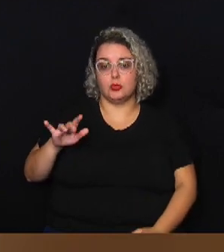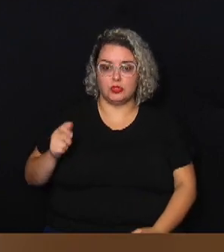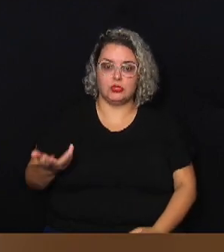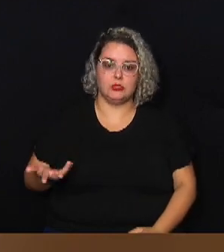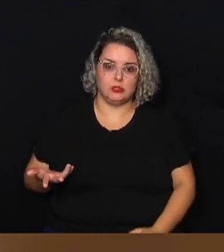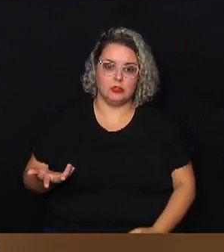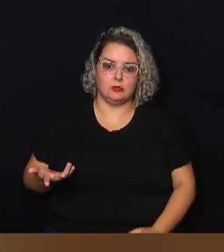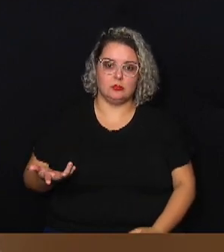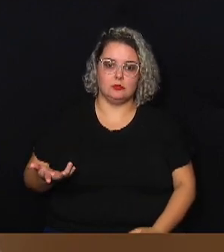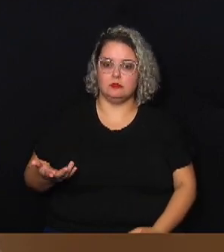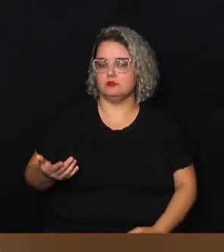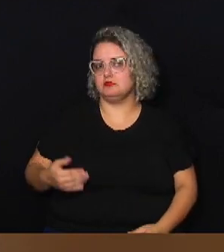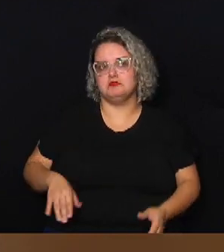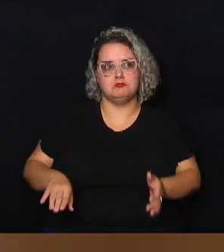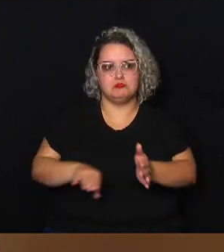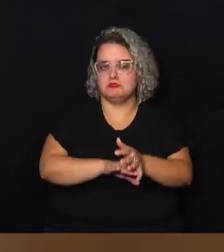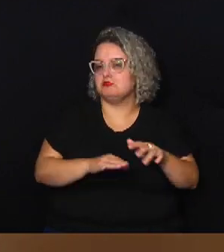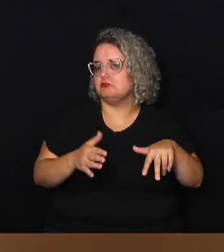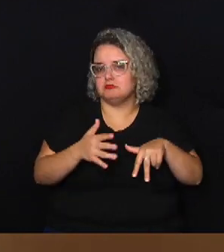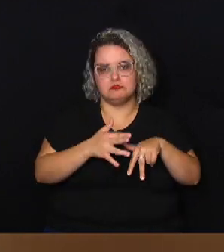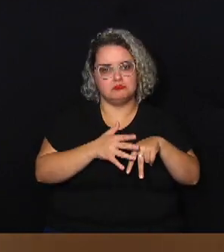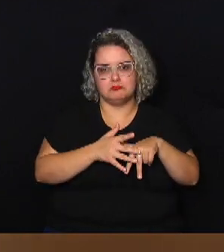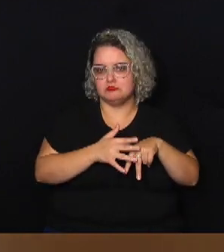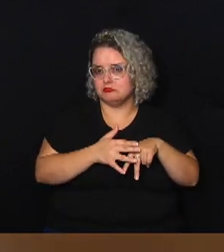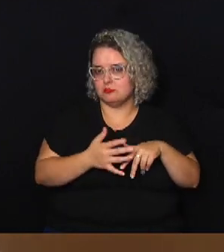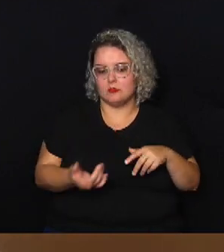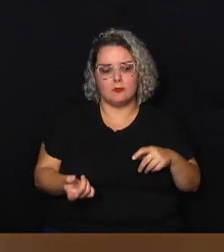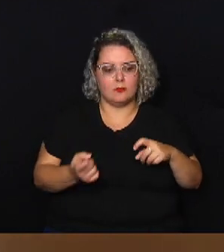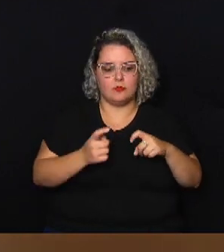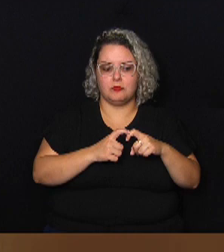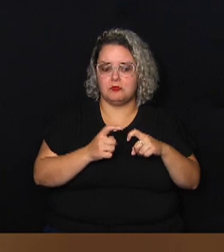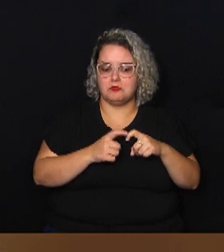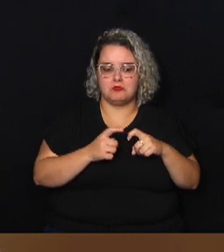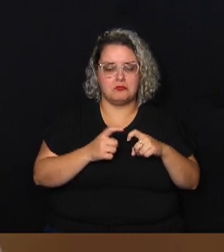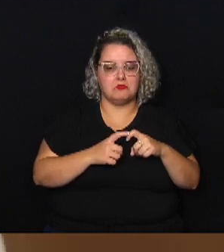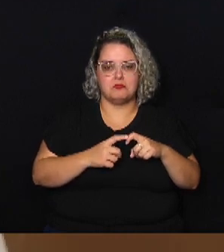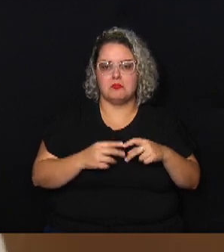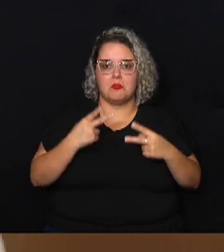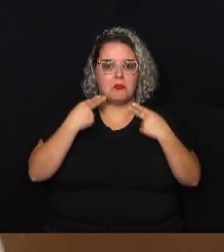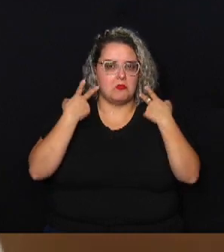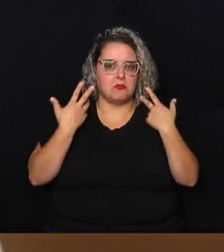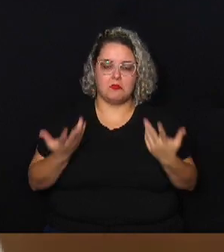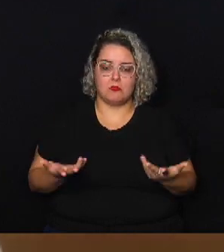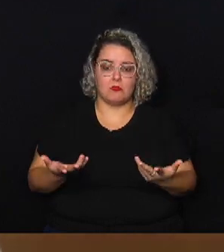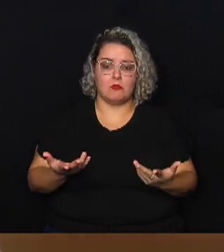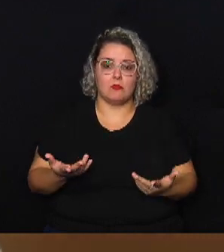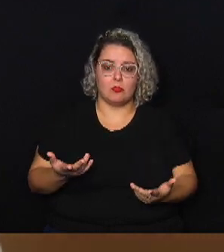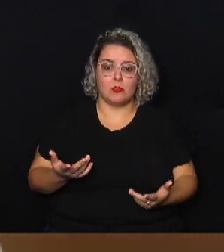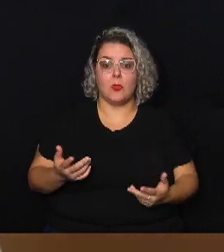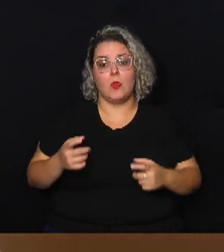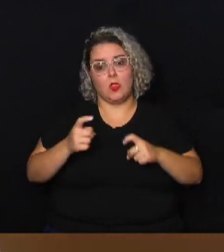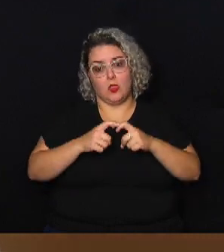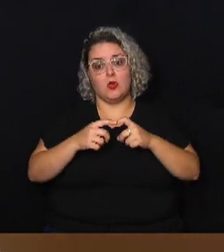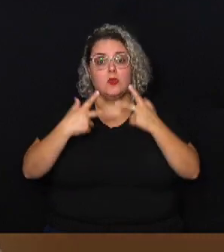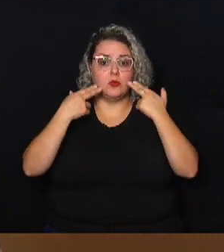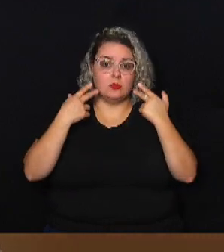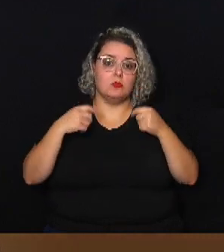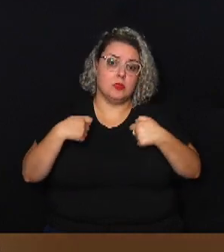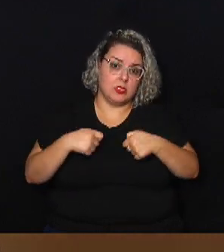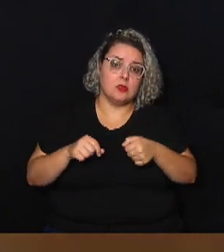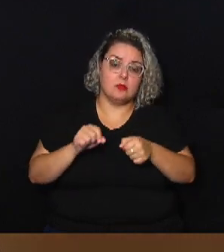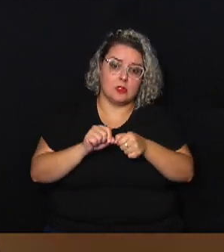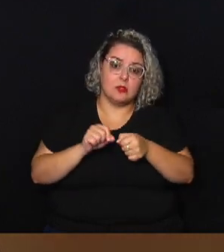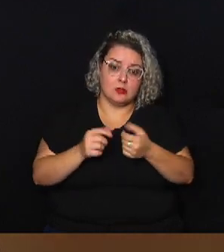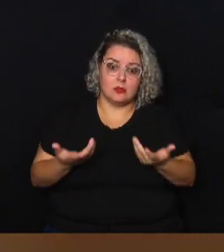paciente desse para fazer com um cirurgião plástico, mas é uma cirurgia super frequente, e, aliás, cirurgião plástico todos deveriam fazer, porque na